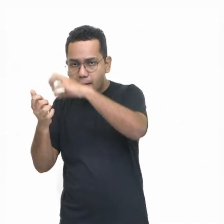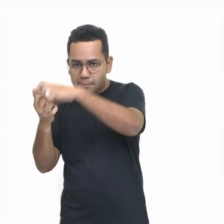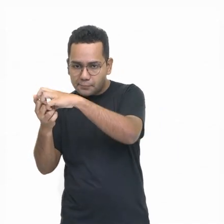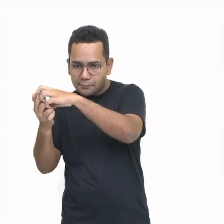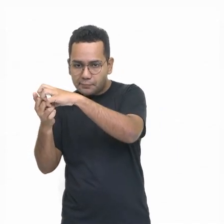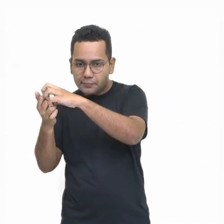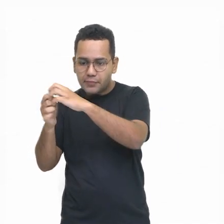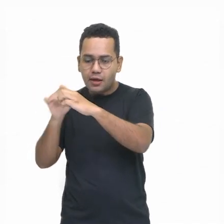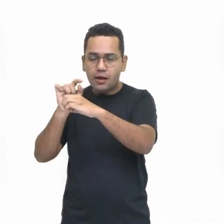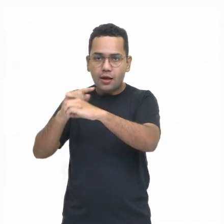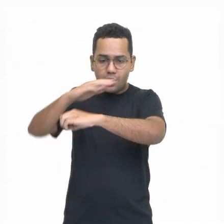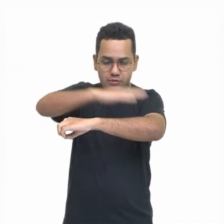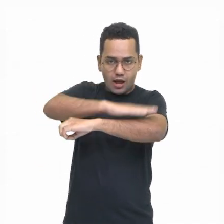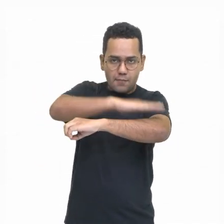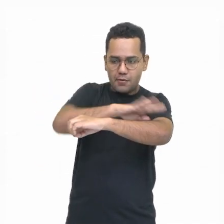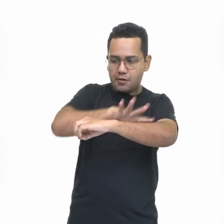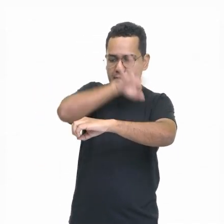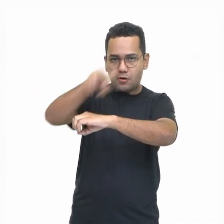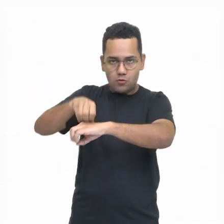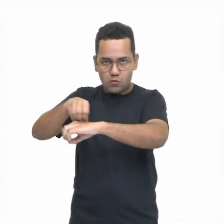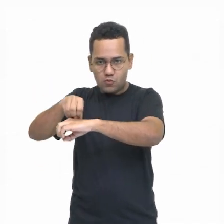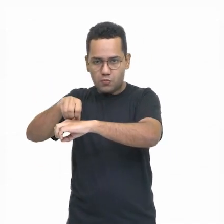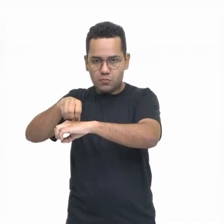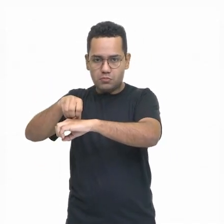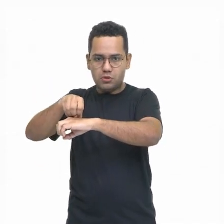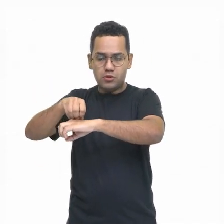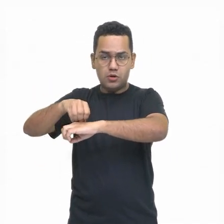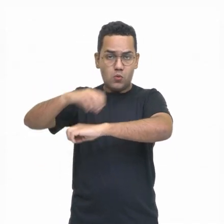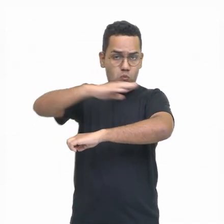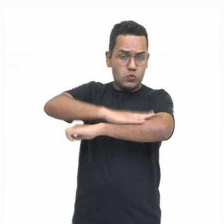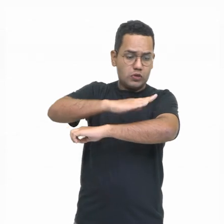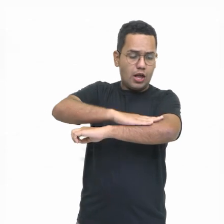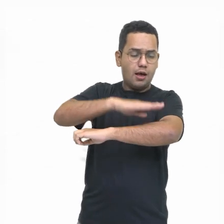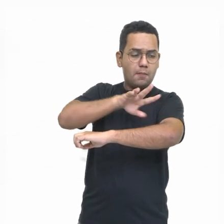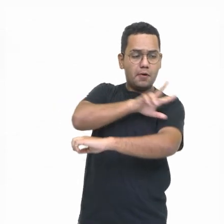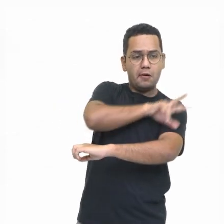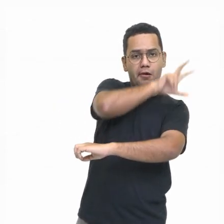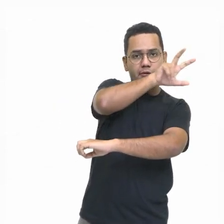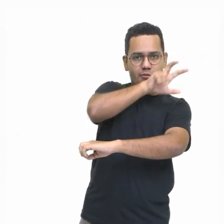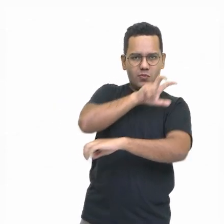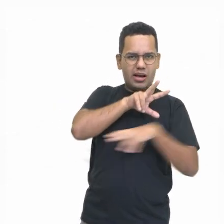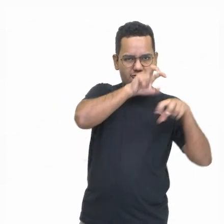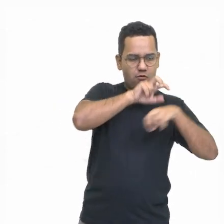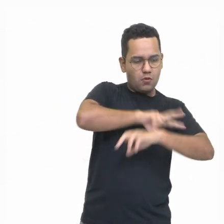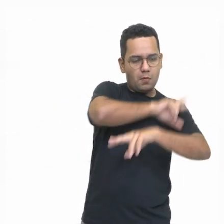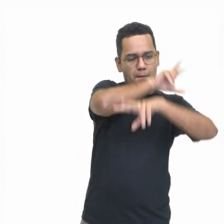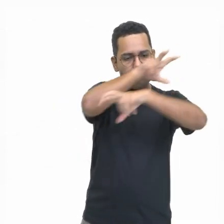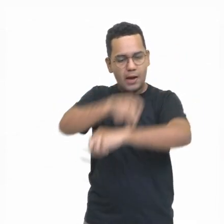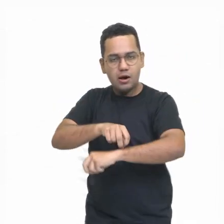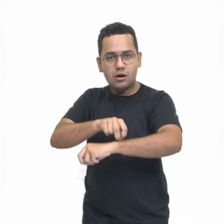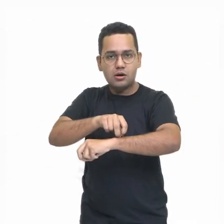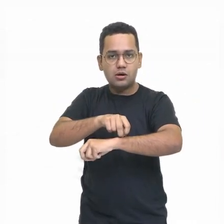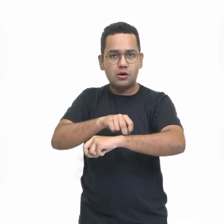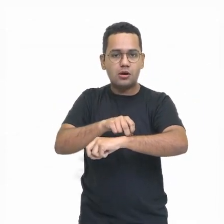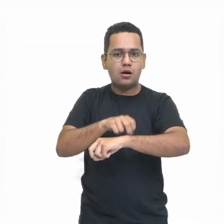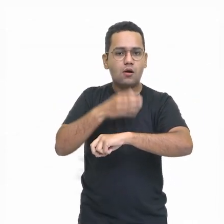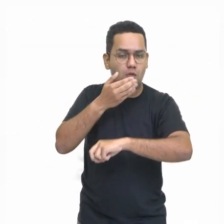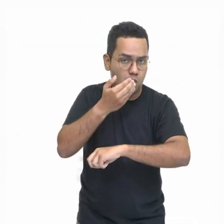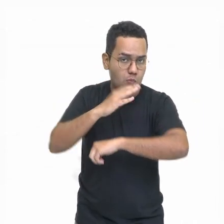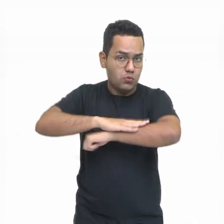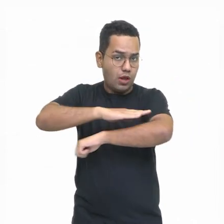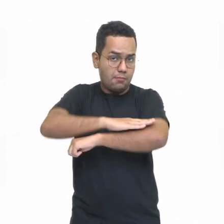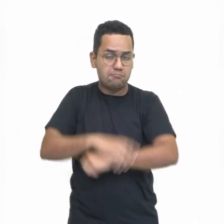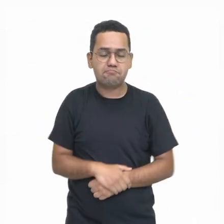Cada um destes representa um nível trófico, tá? E todos estes, quando